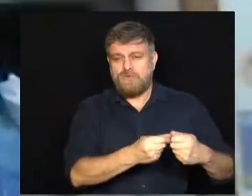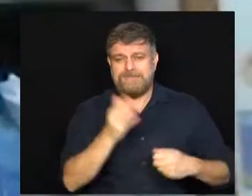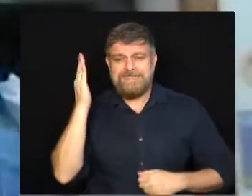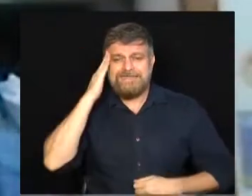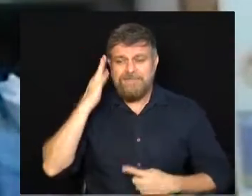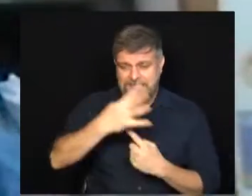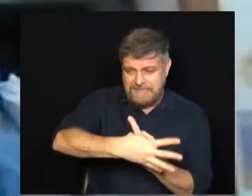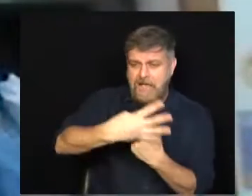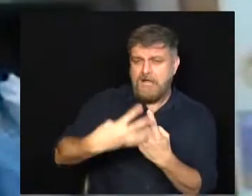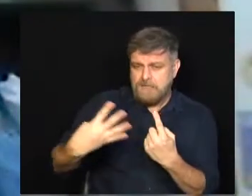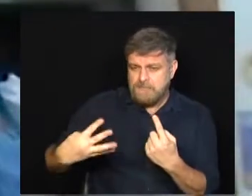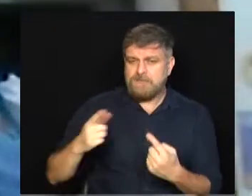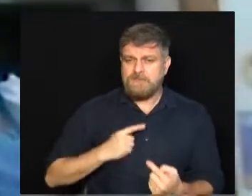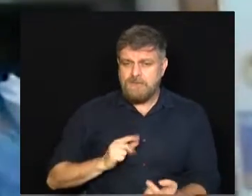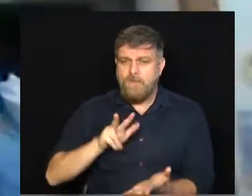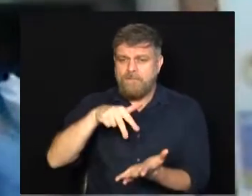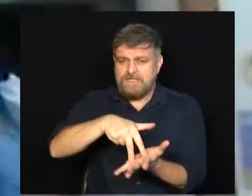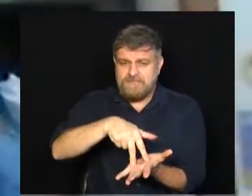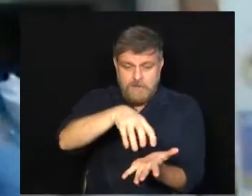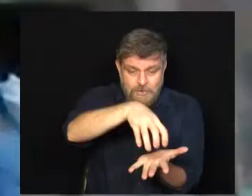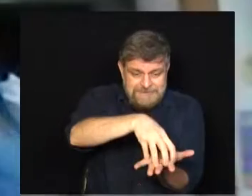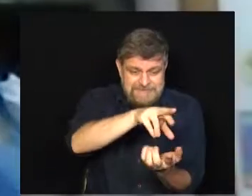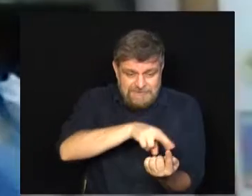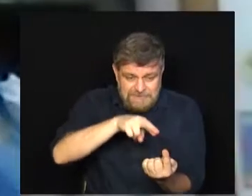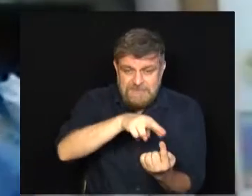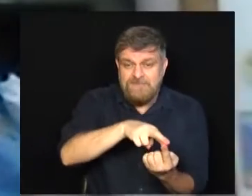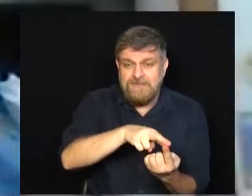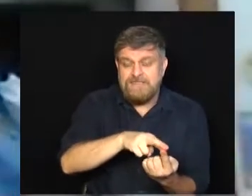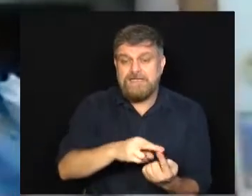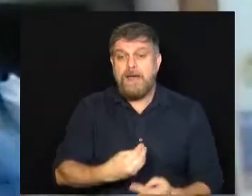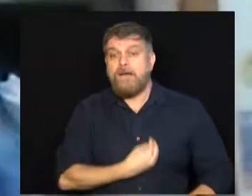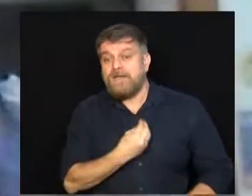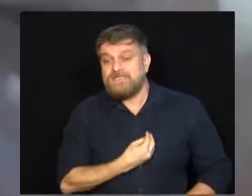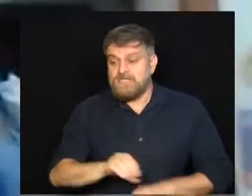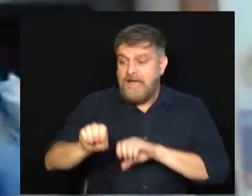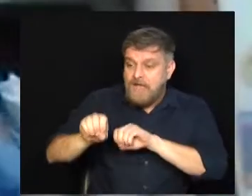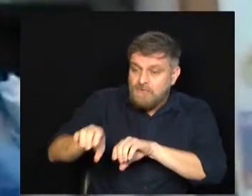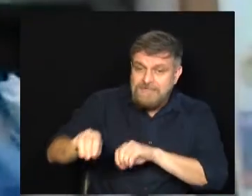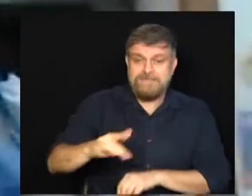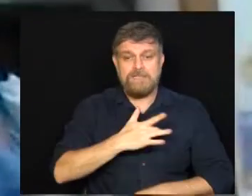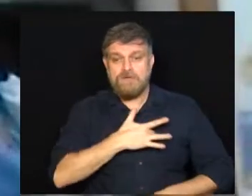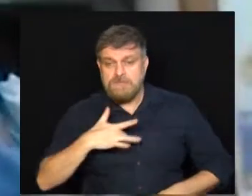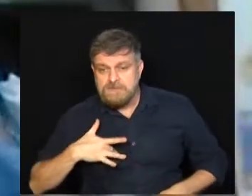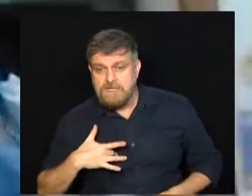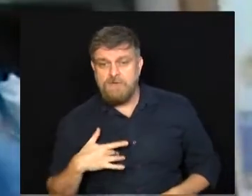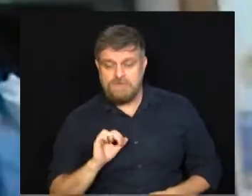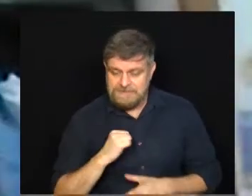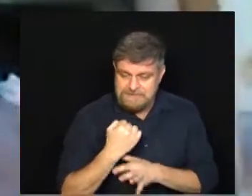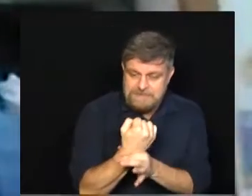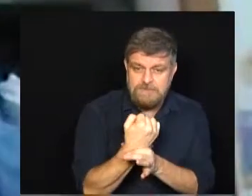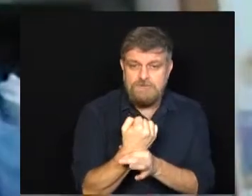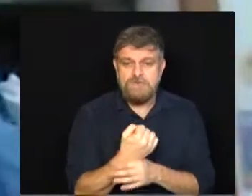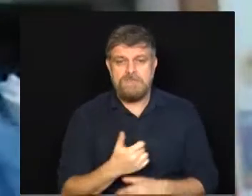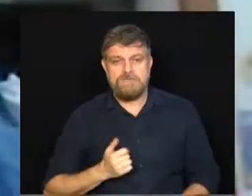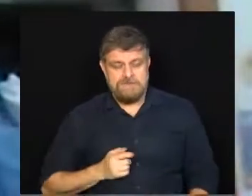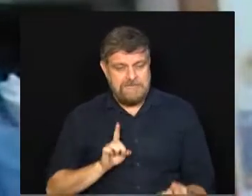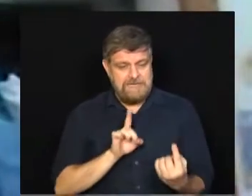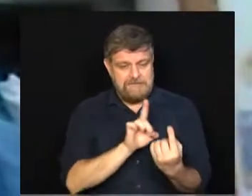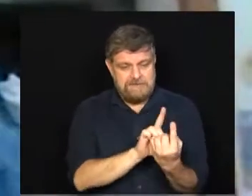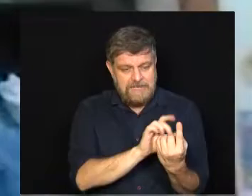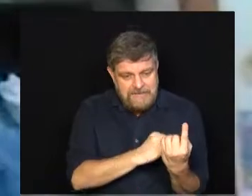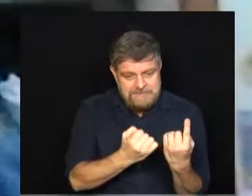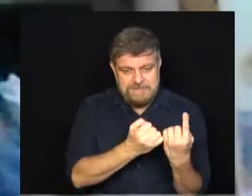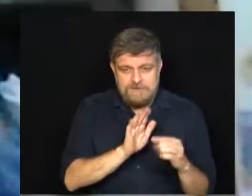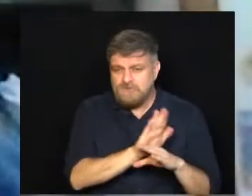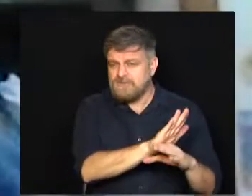LGBT tem o centro de referência, mas ela deve estar também na educação, na saúde, na segurança, na assistência, em todas as áreas, em todos